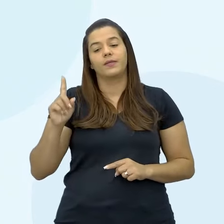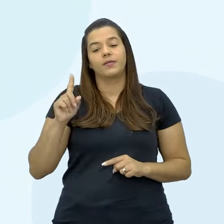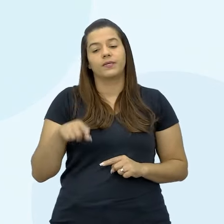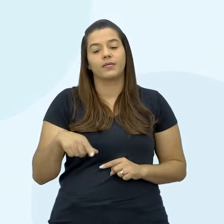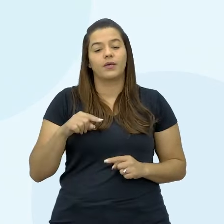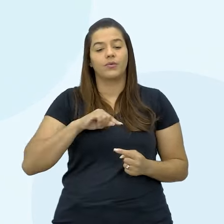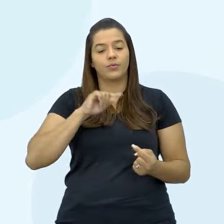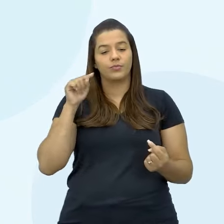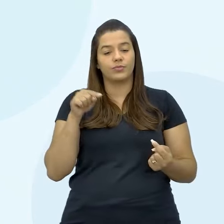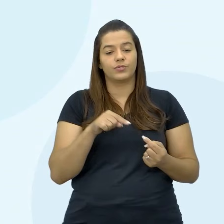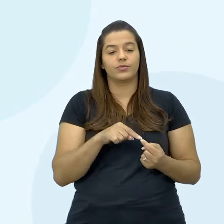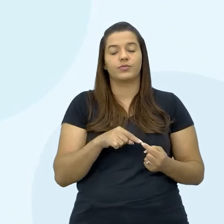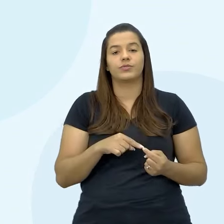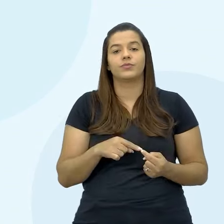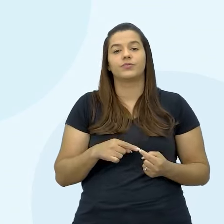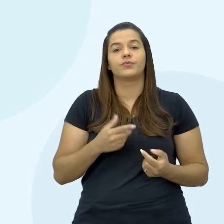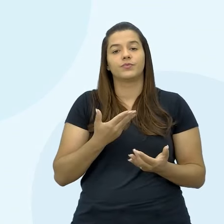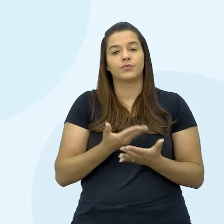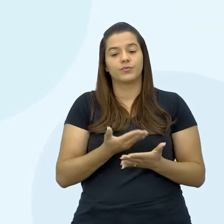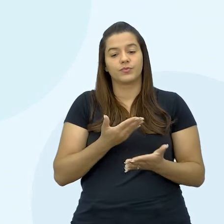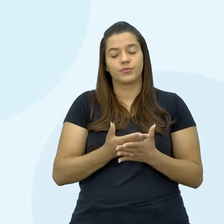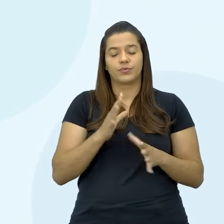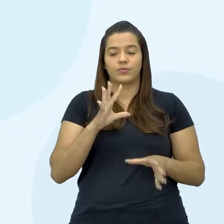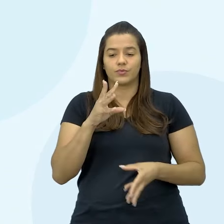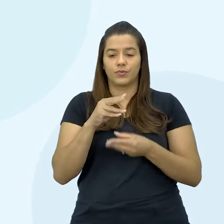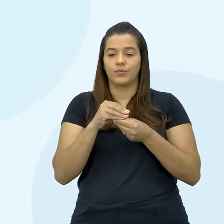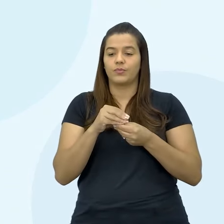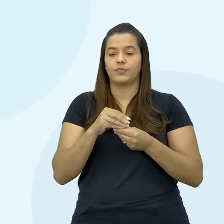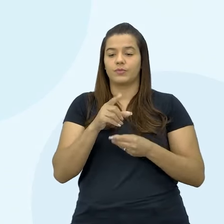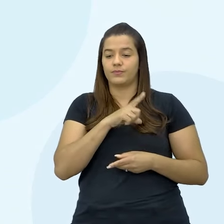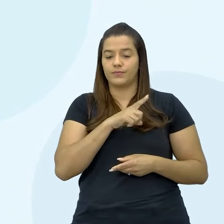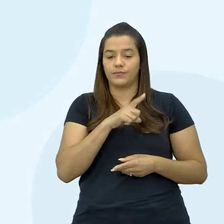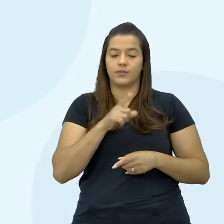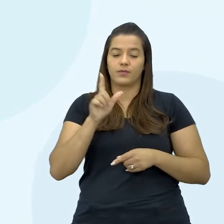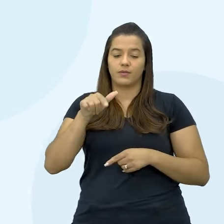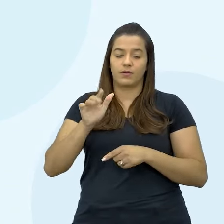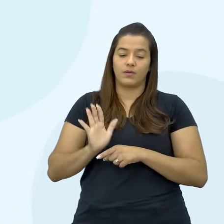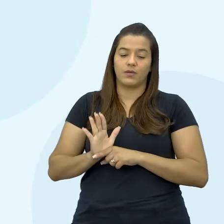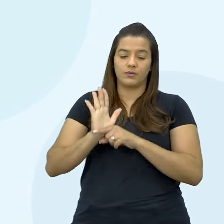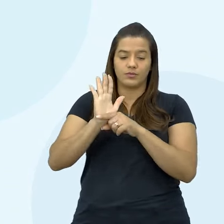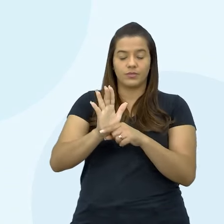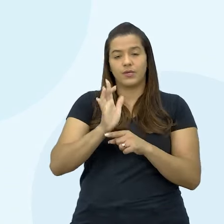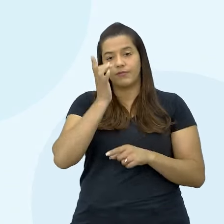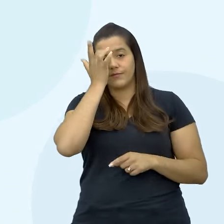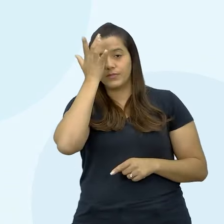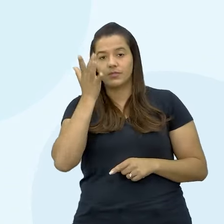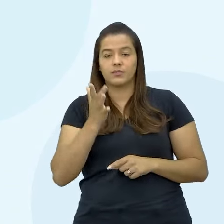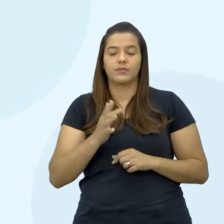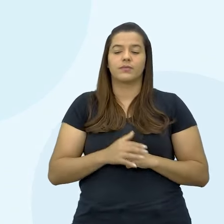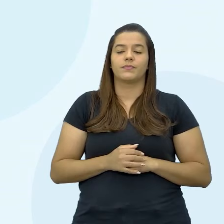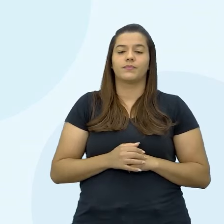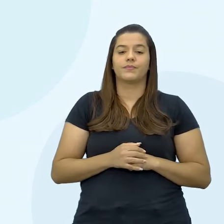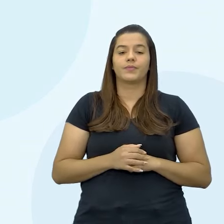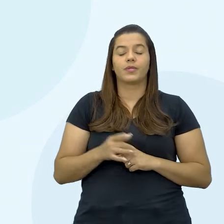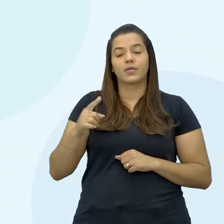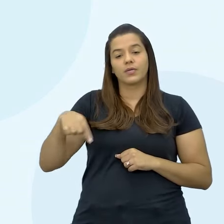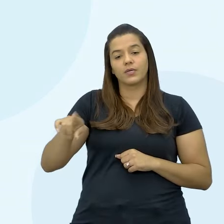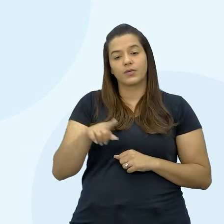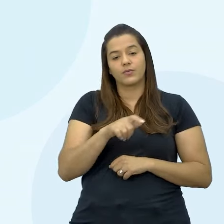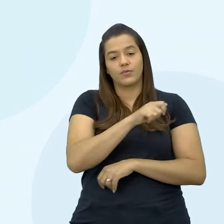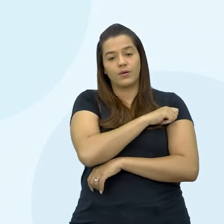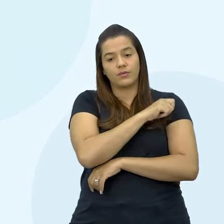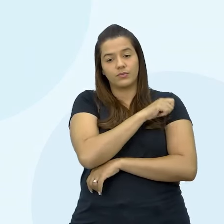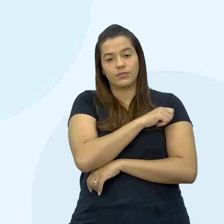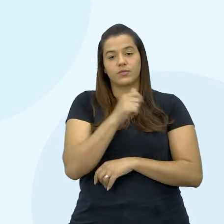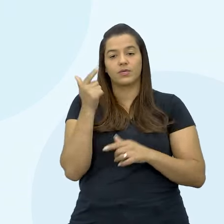totalmente o objetivo dos componentes, né? Ajudar, facilitar, com que o